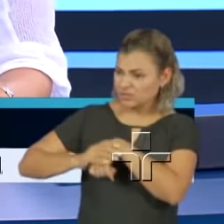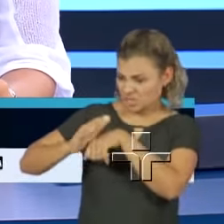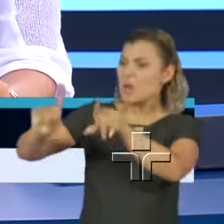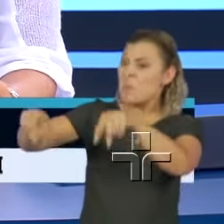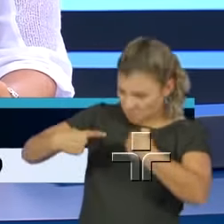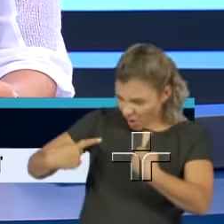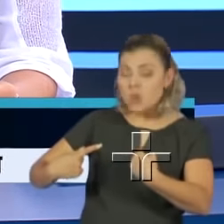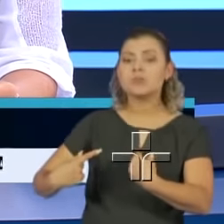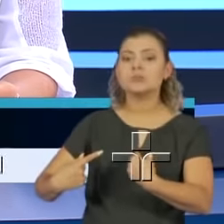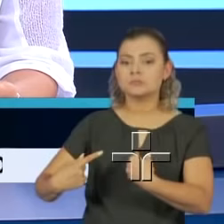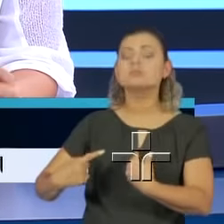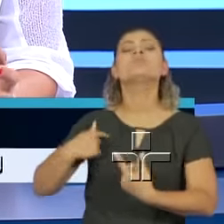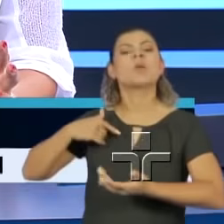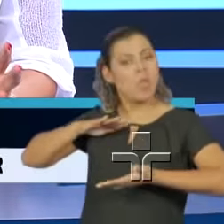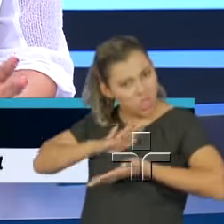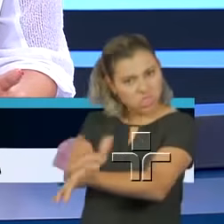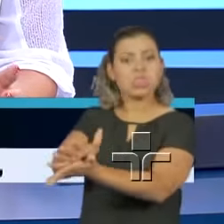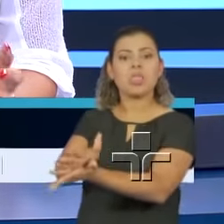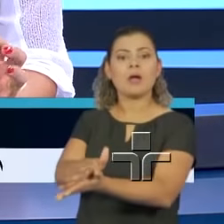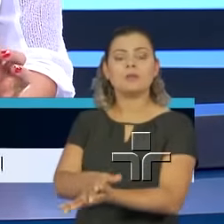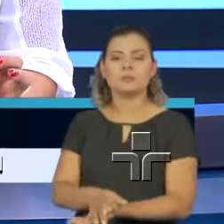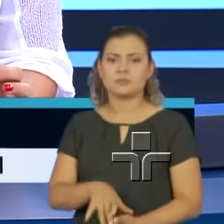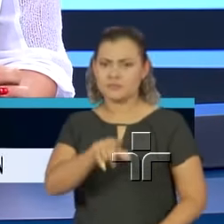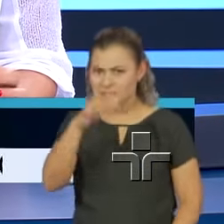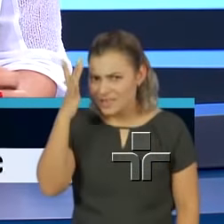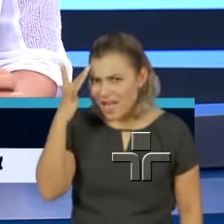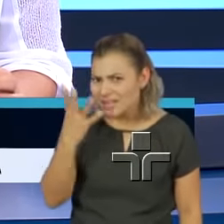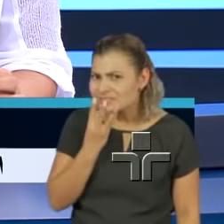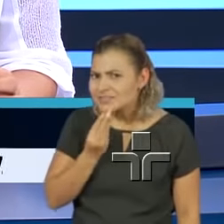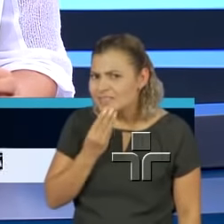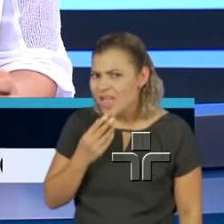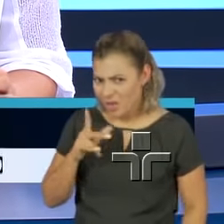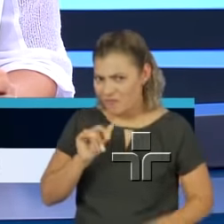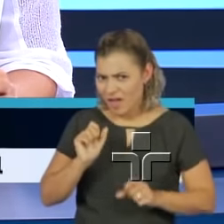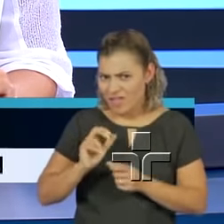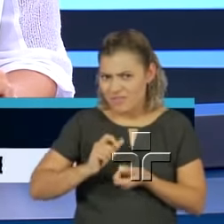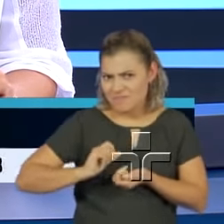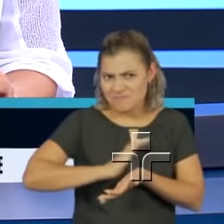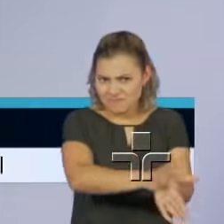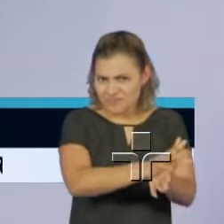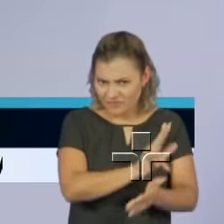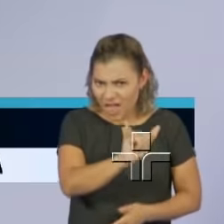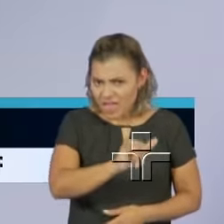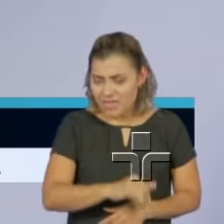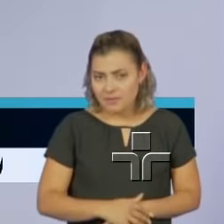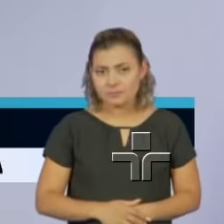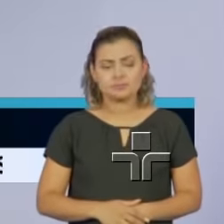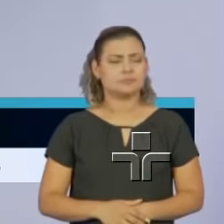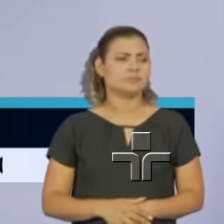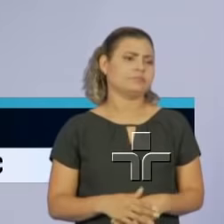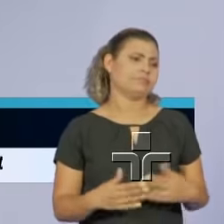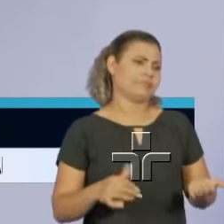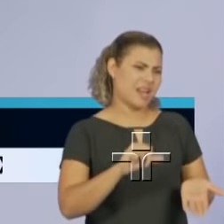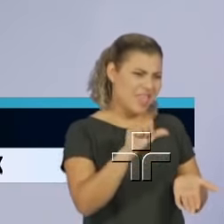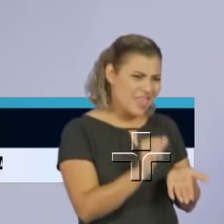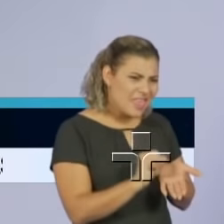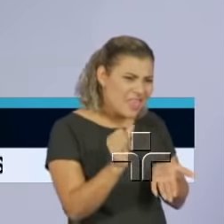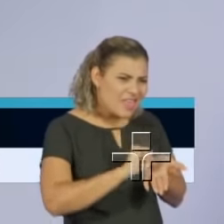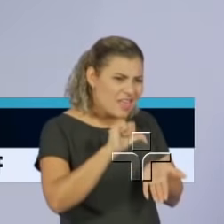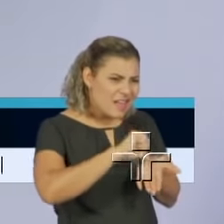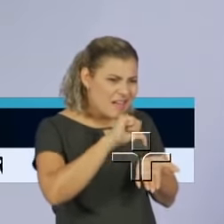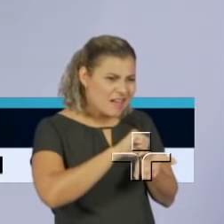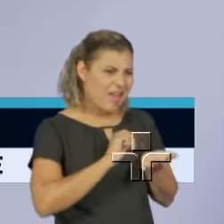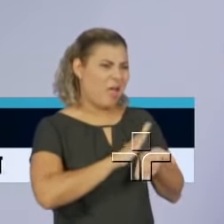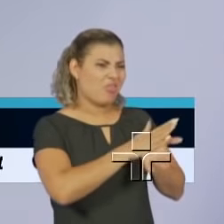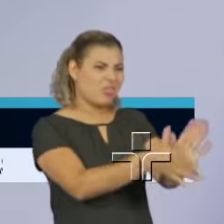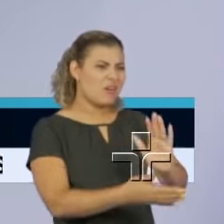chances de um ataque a Israel são grandes? Digamos, um ataque iraniano